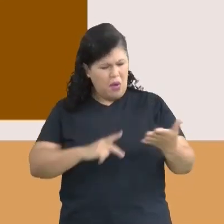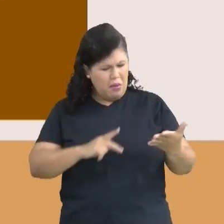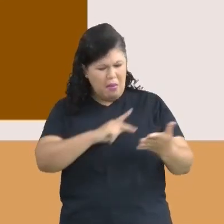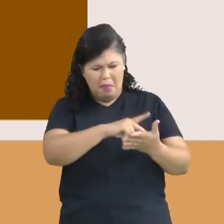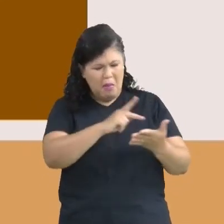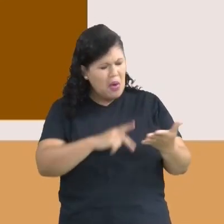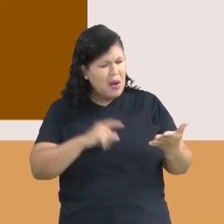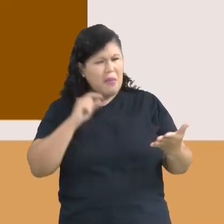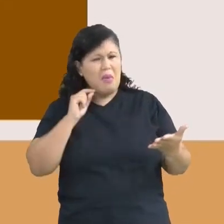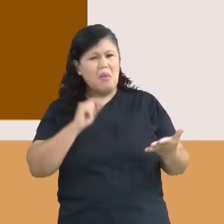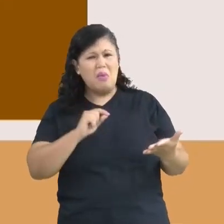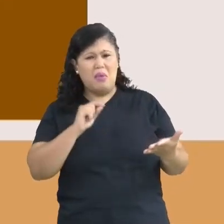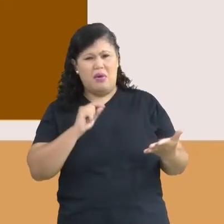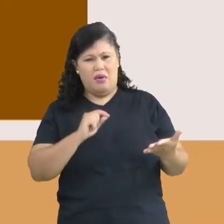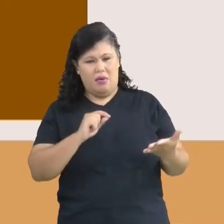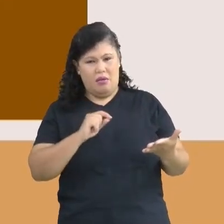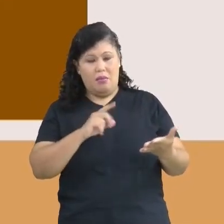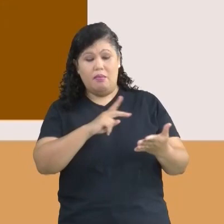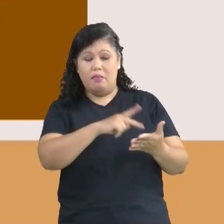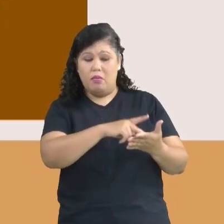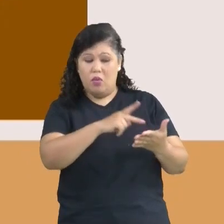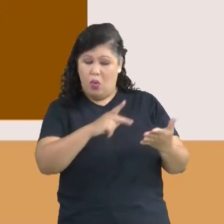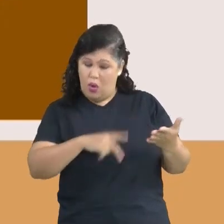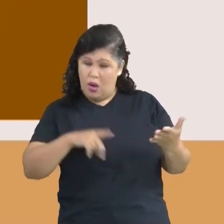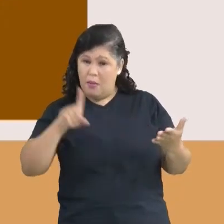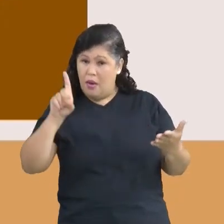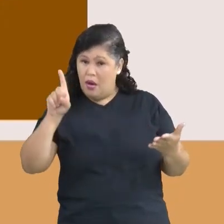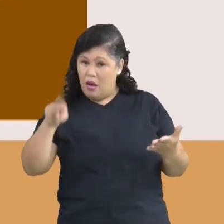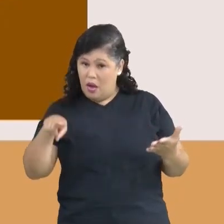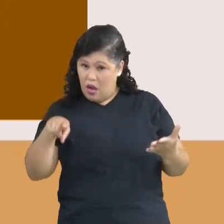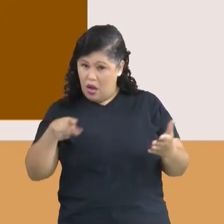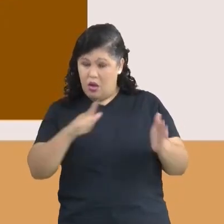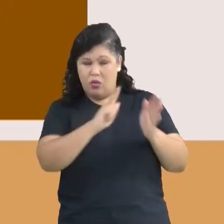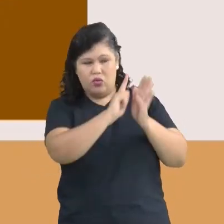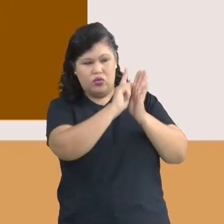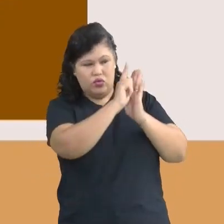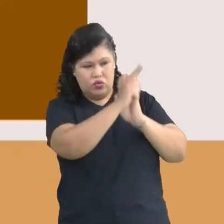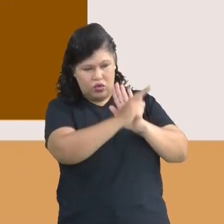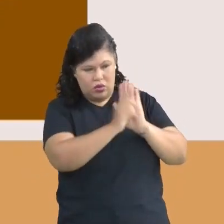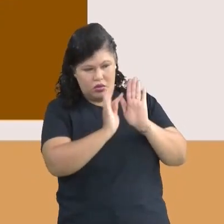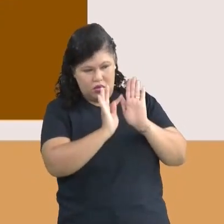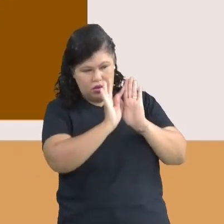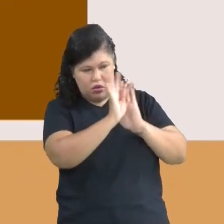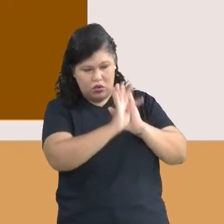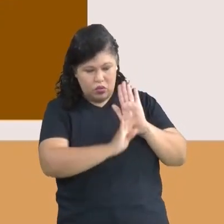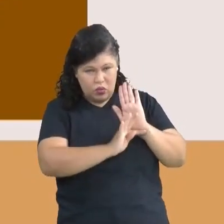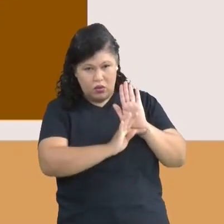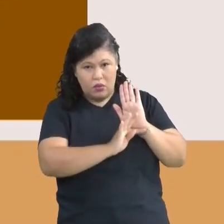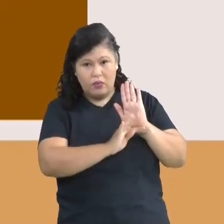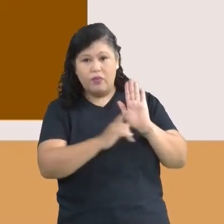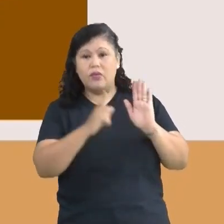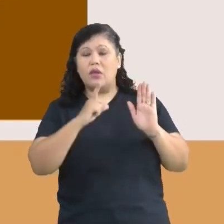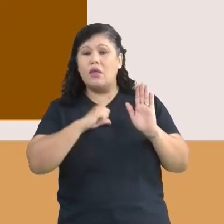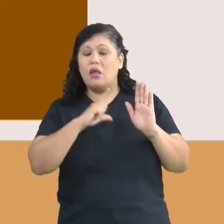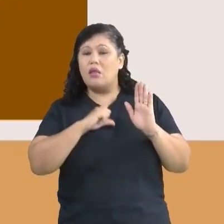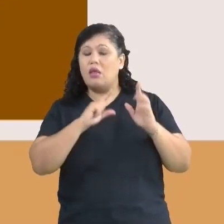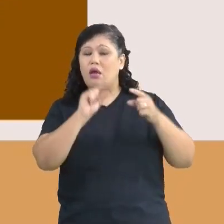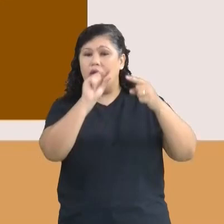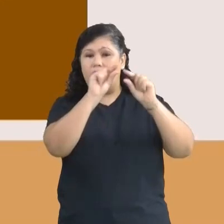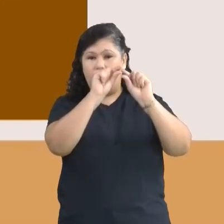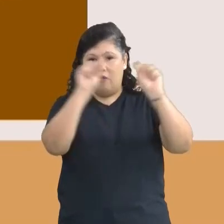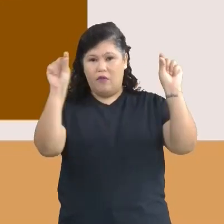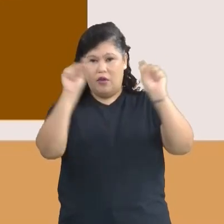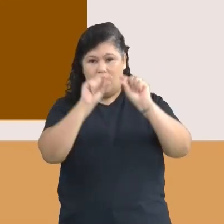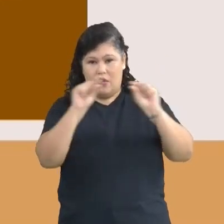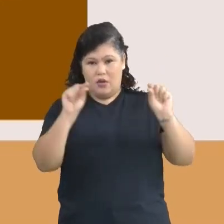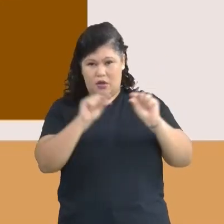poema? Um poema, crianças, nada mais é do que um gênero textual, que tem versos, tem estrofe e também